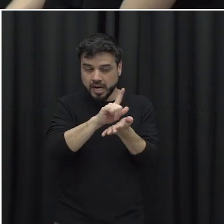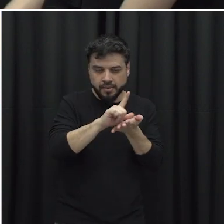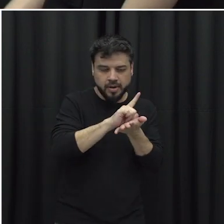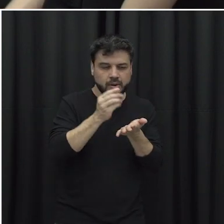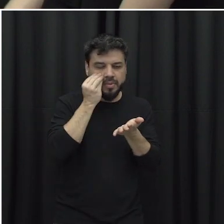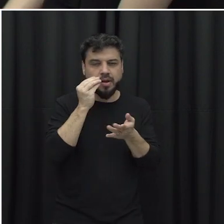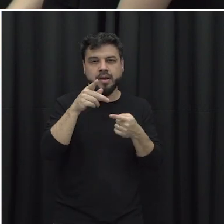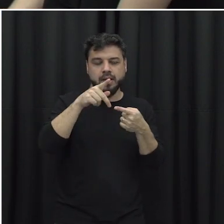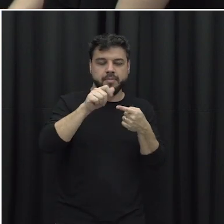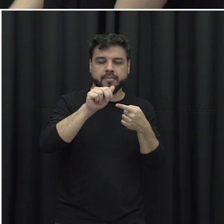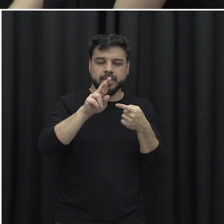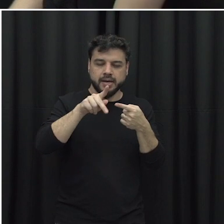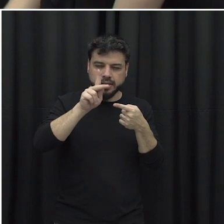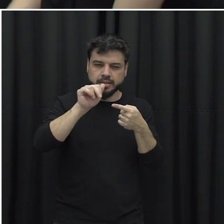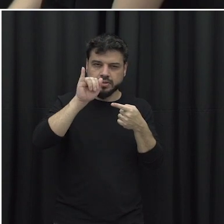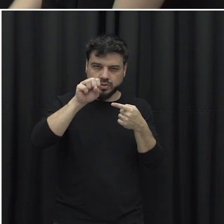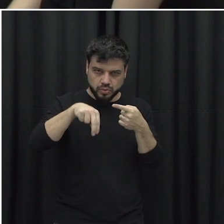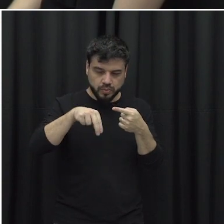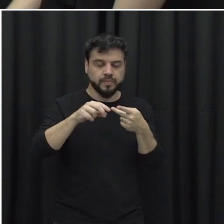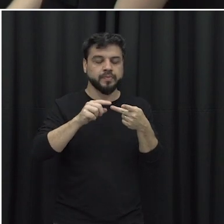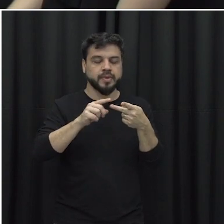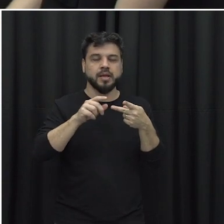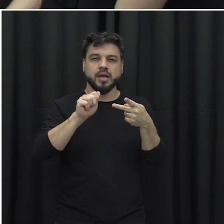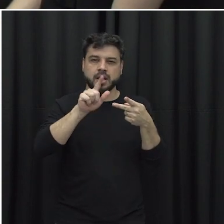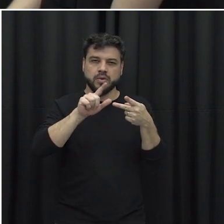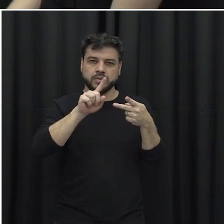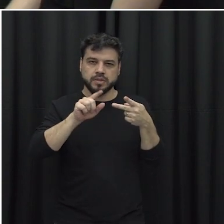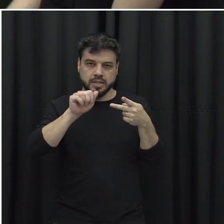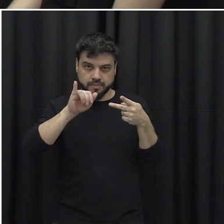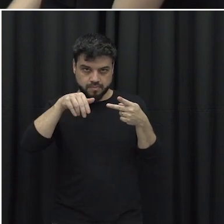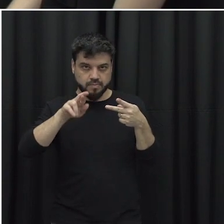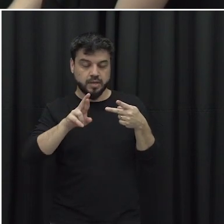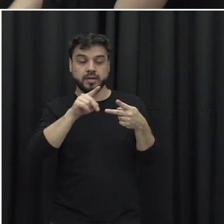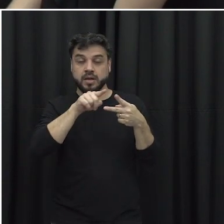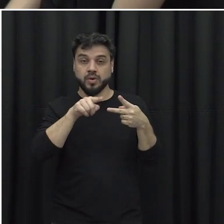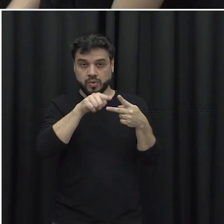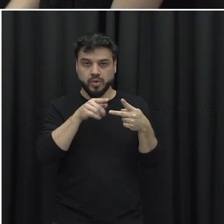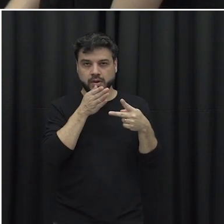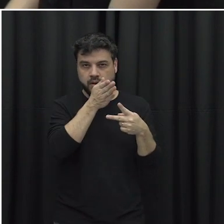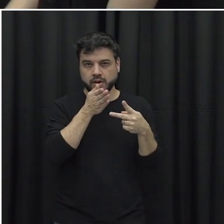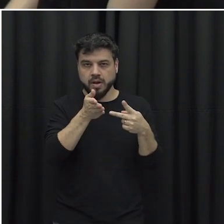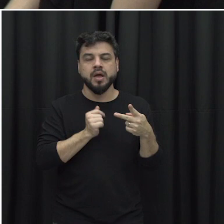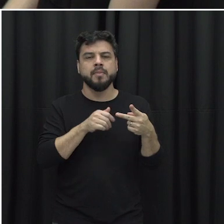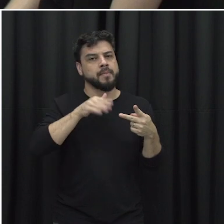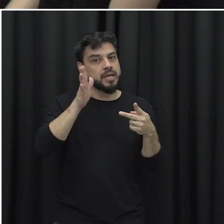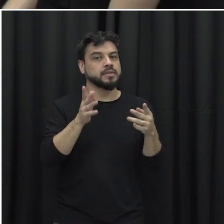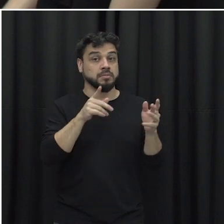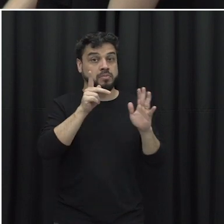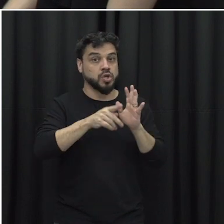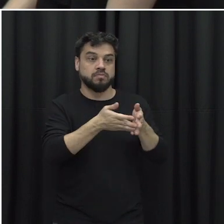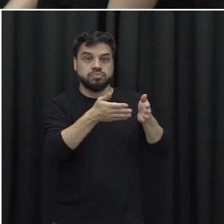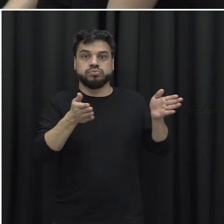e Alzheimer, hoje a gente está com 2 projetos maiores com as 2 doenças, projetos que inclusive foram financiados